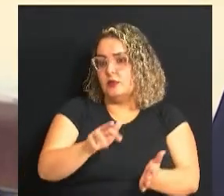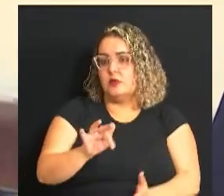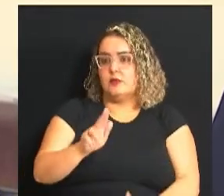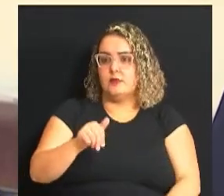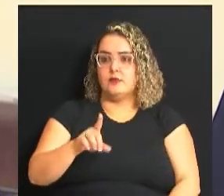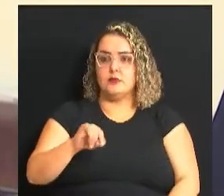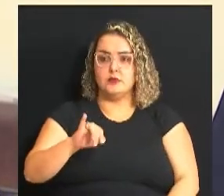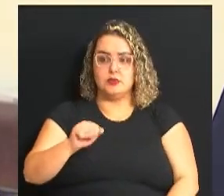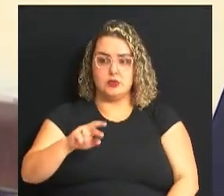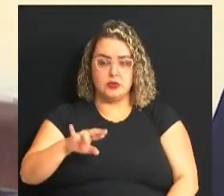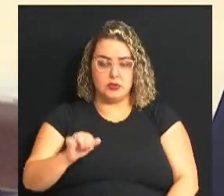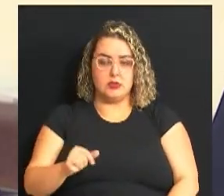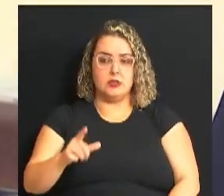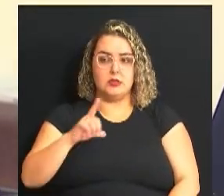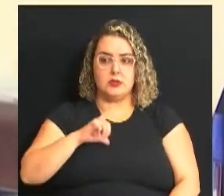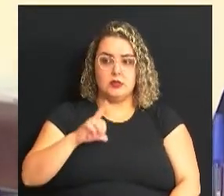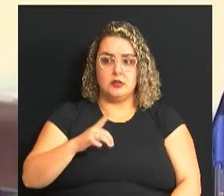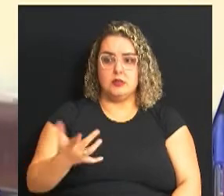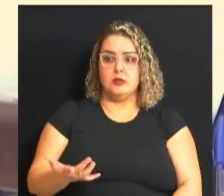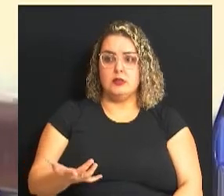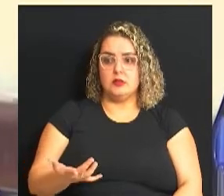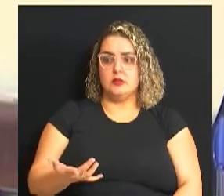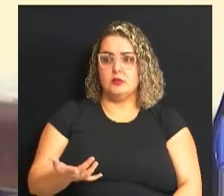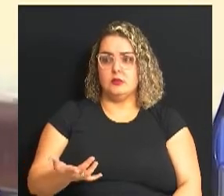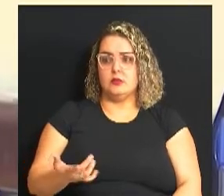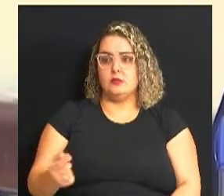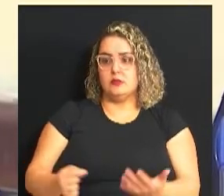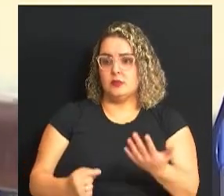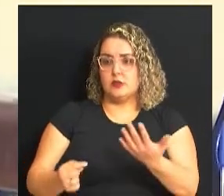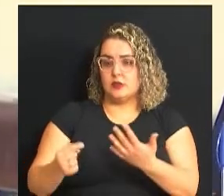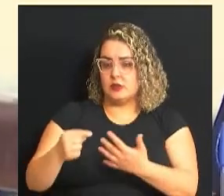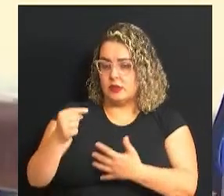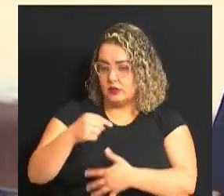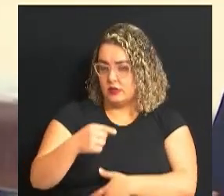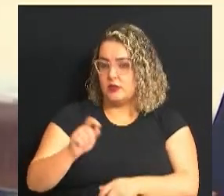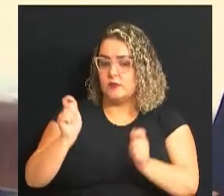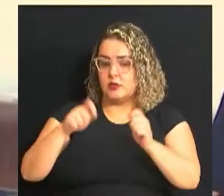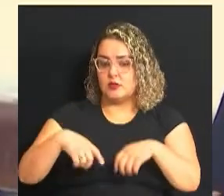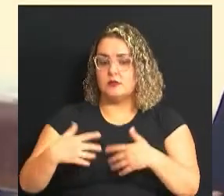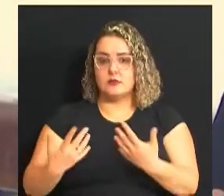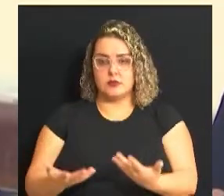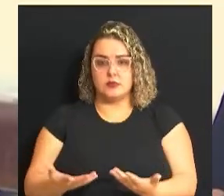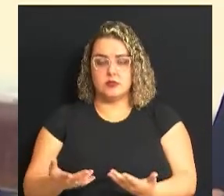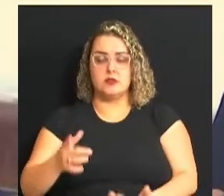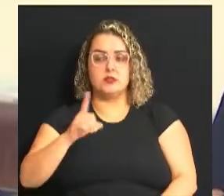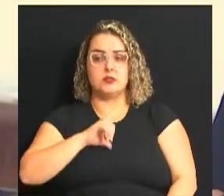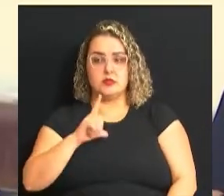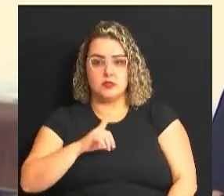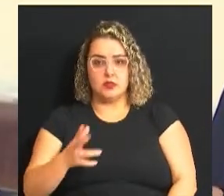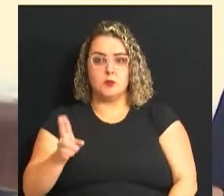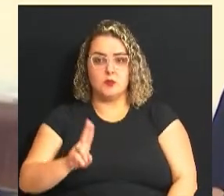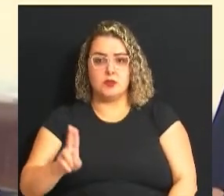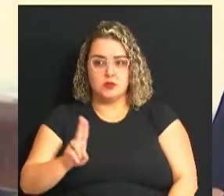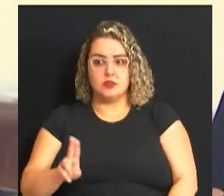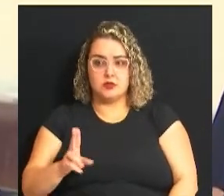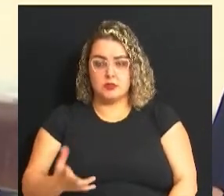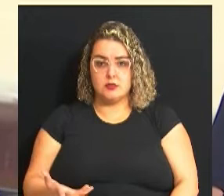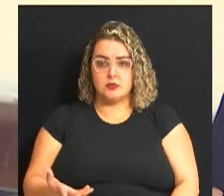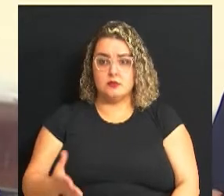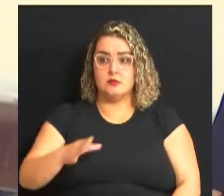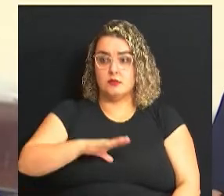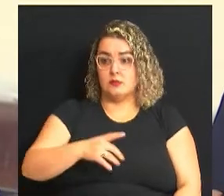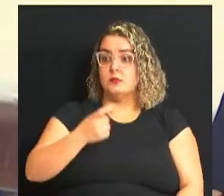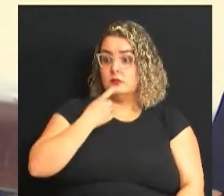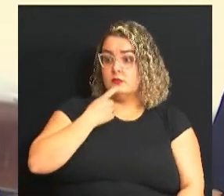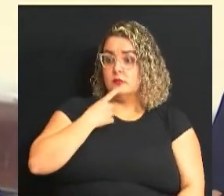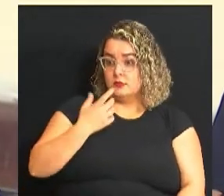aqui um elenco de possibilidades que nós utilizamos já no município, né?